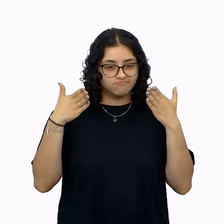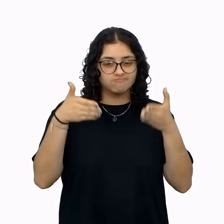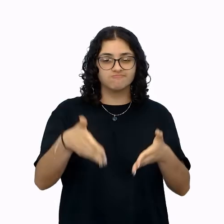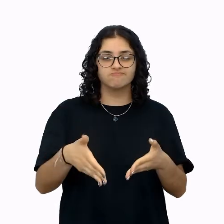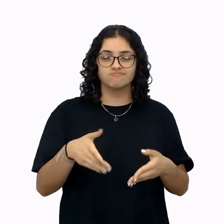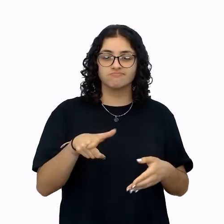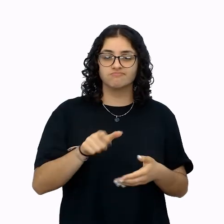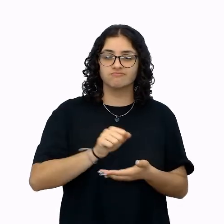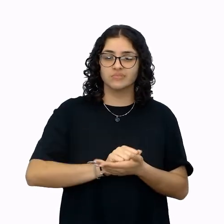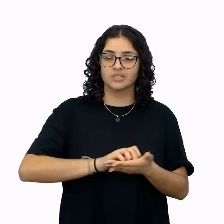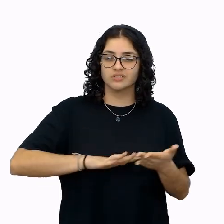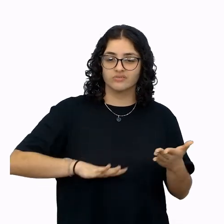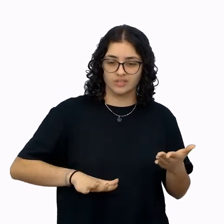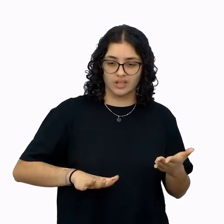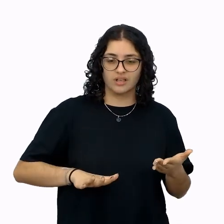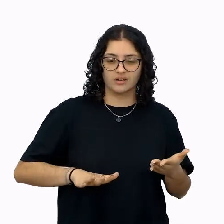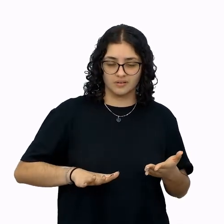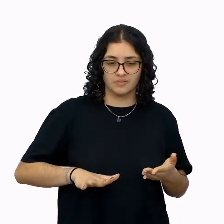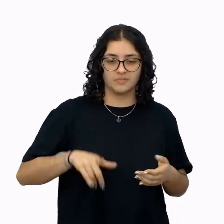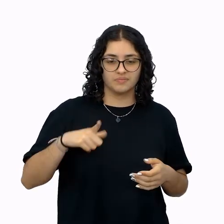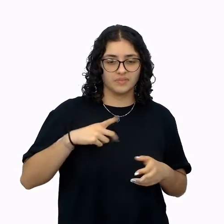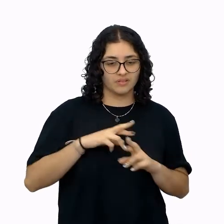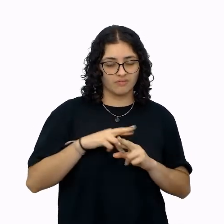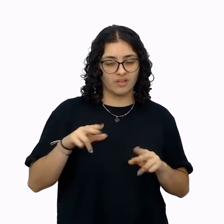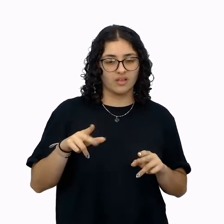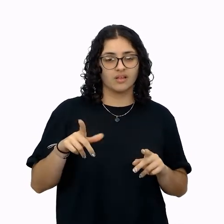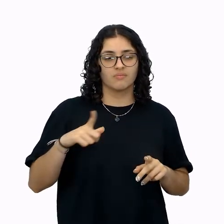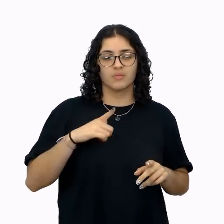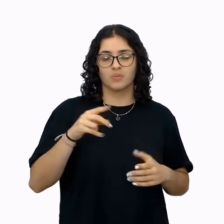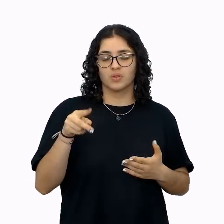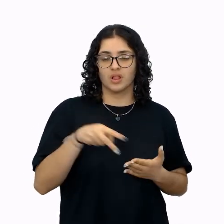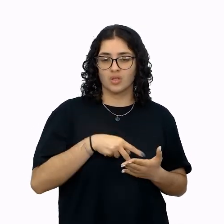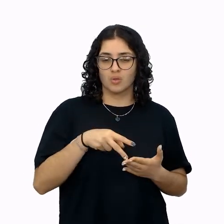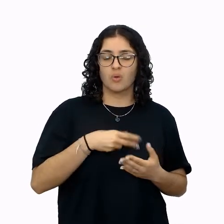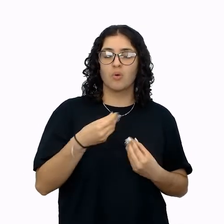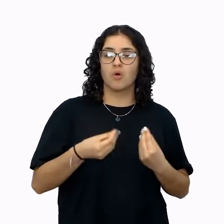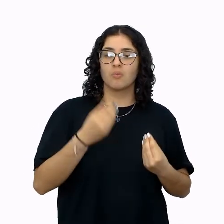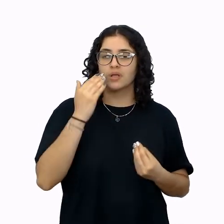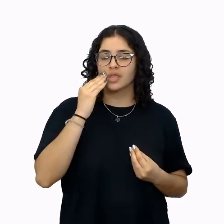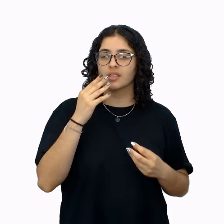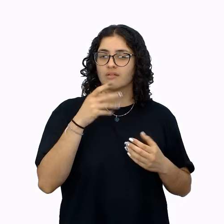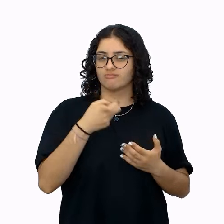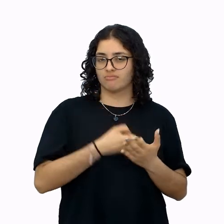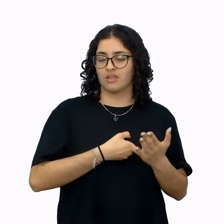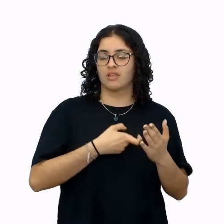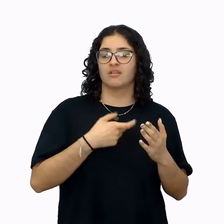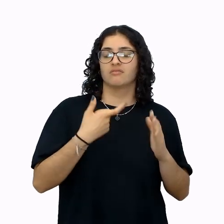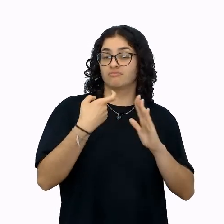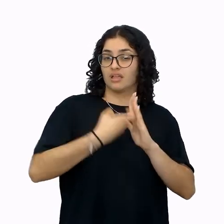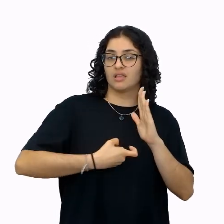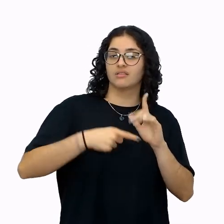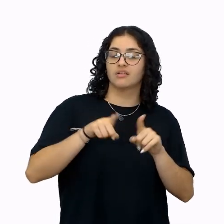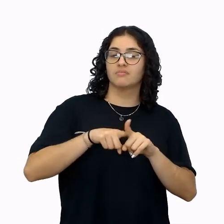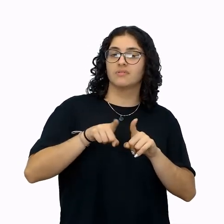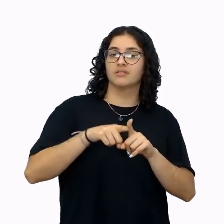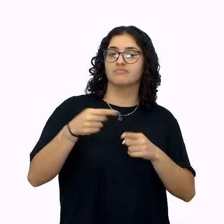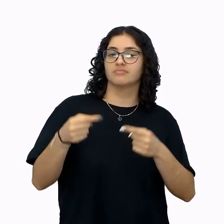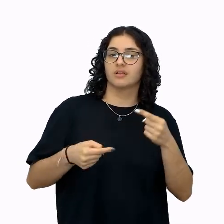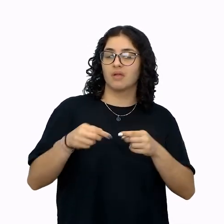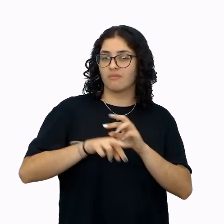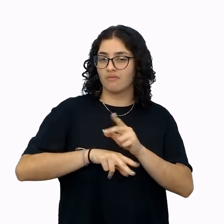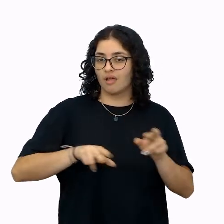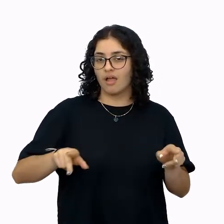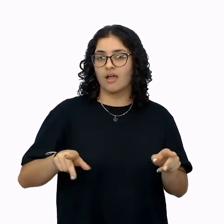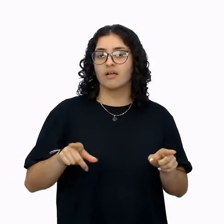às atividades diversificadas de leitura, interpretação textual, debate, trocas de experiências de elementos linguísticos